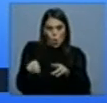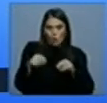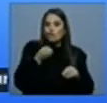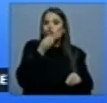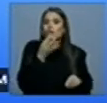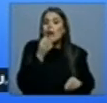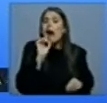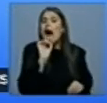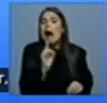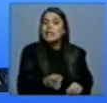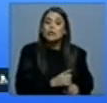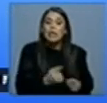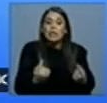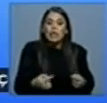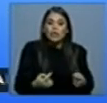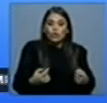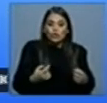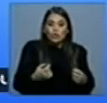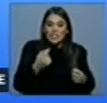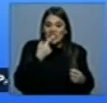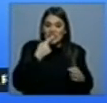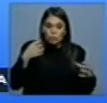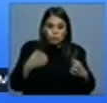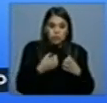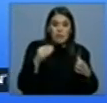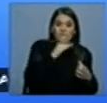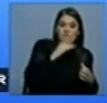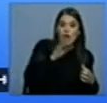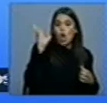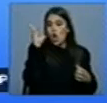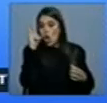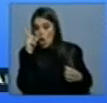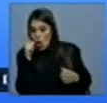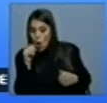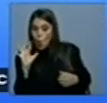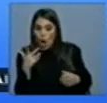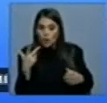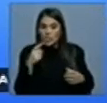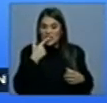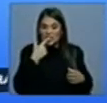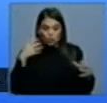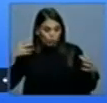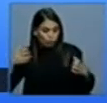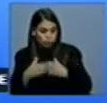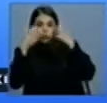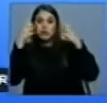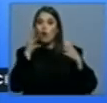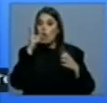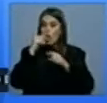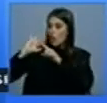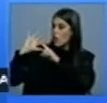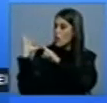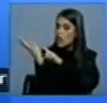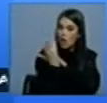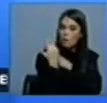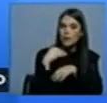explicação? Nós temos o choque do asteroide. Agora é um jogo do quente e do frio. À medida que quando o asteroide choca, aquece tudo à sua volta, como é óbvio. Mas